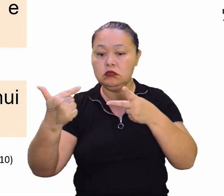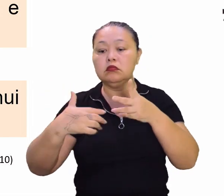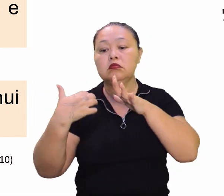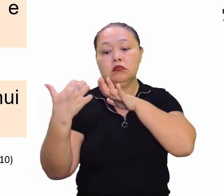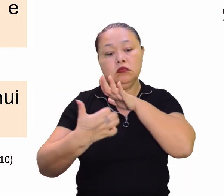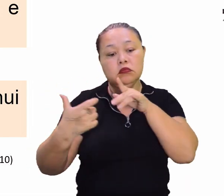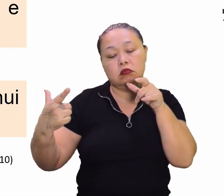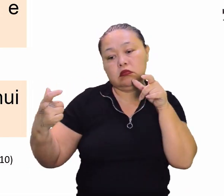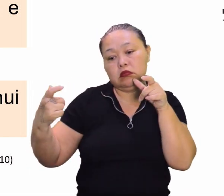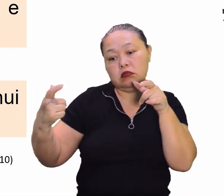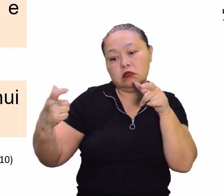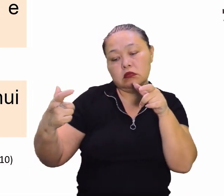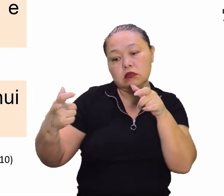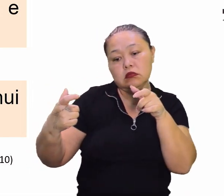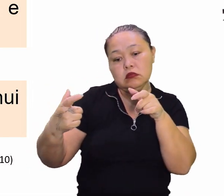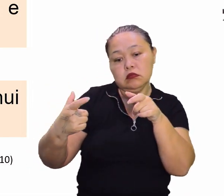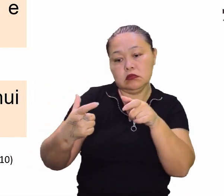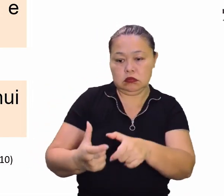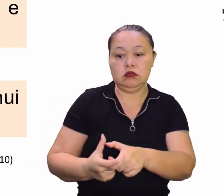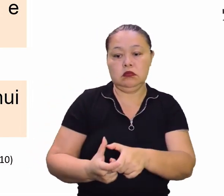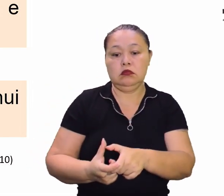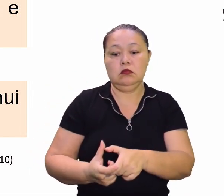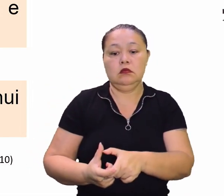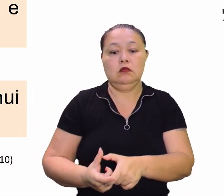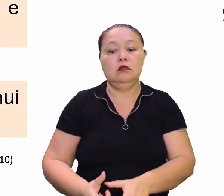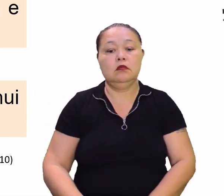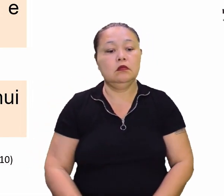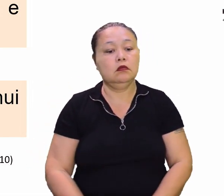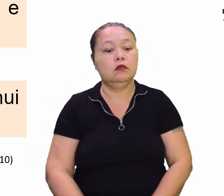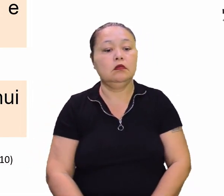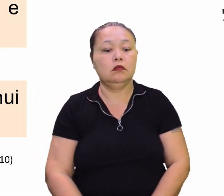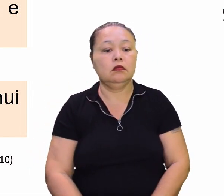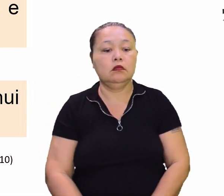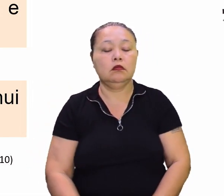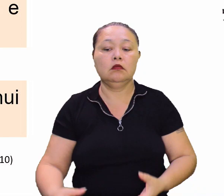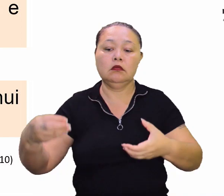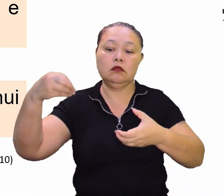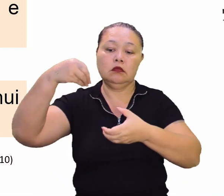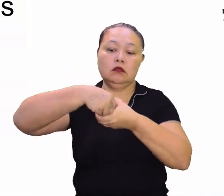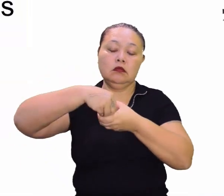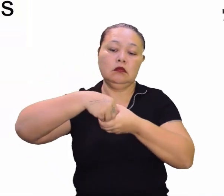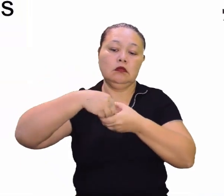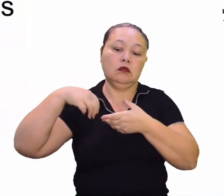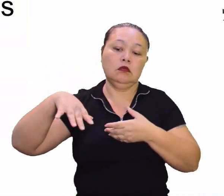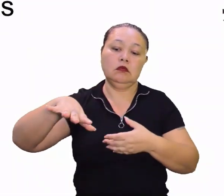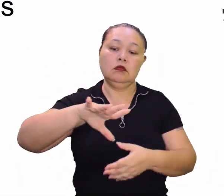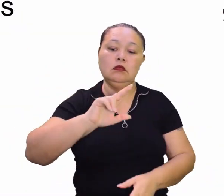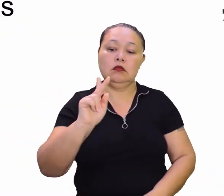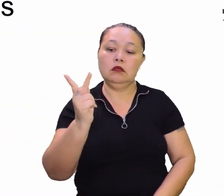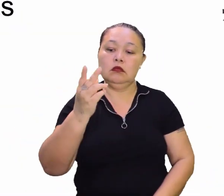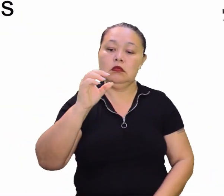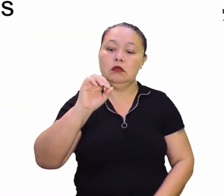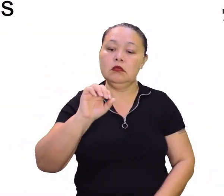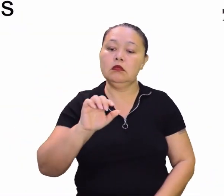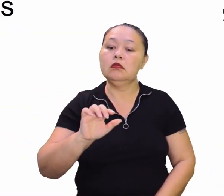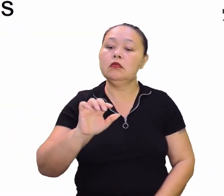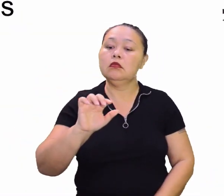indústrias, diminuiu acentuadamente dentro da região de Hong Kong.